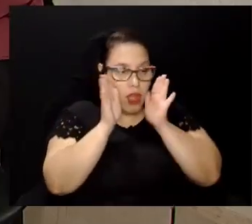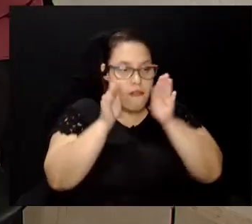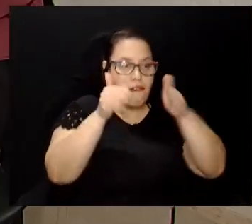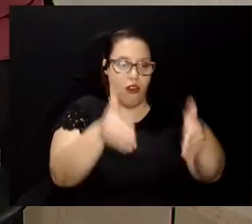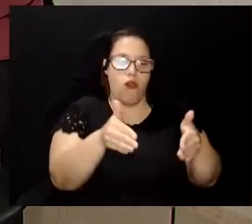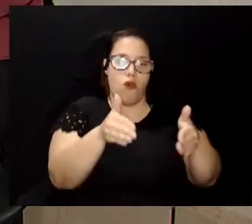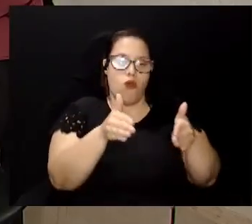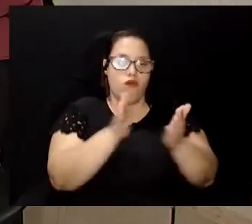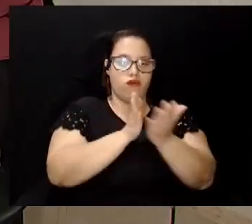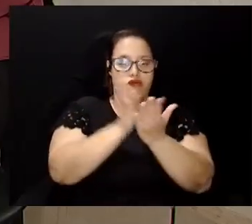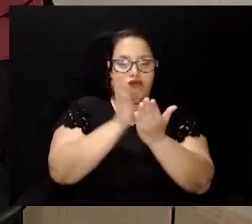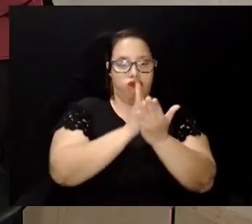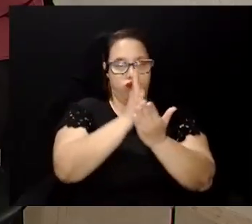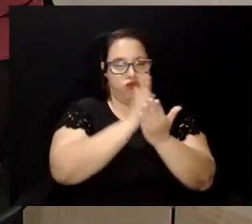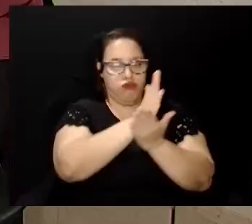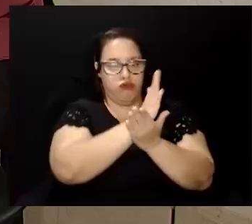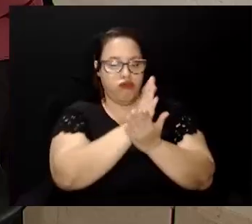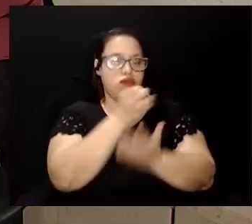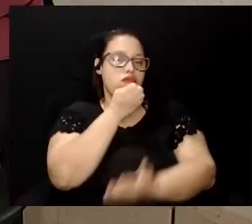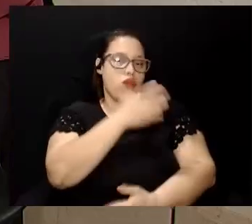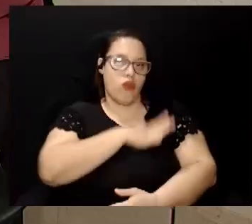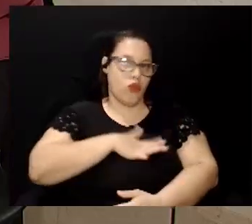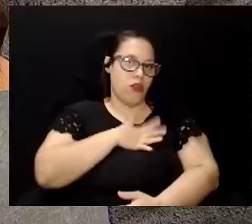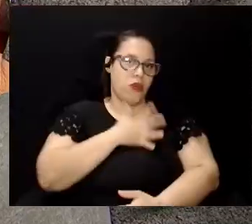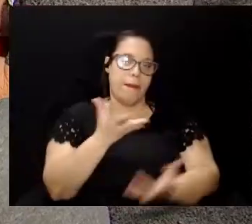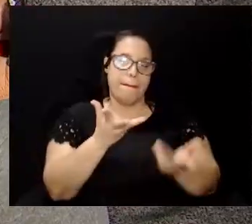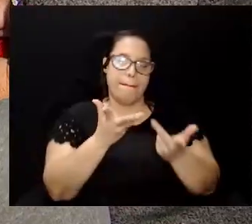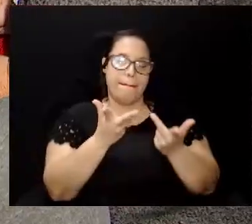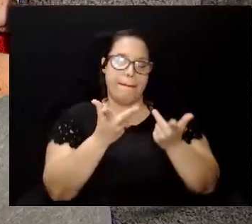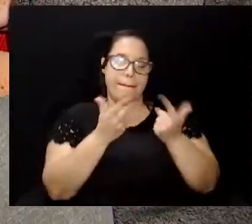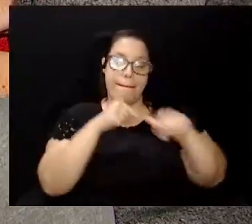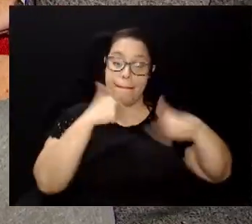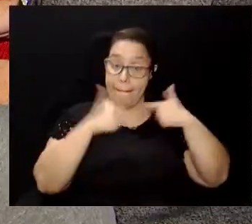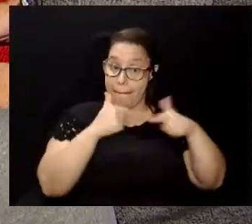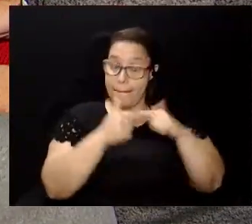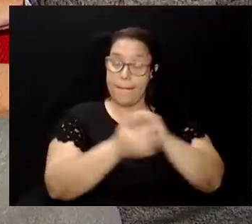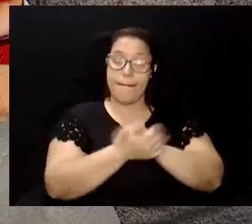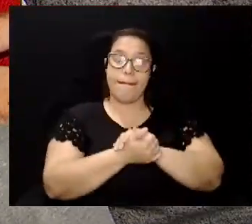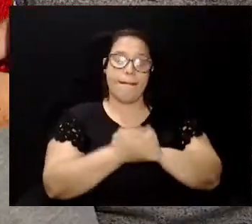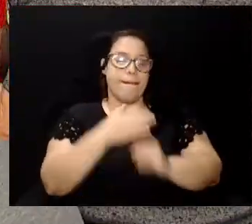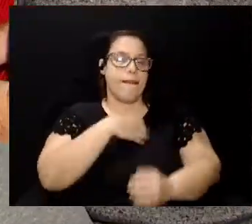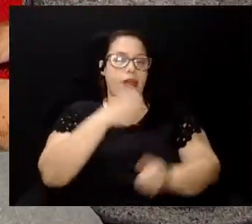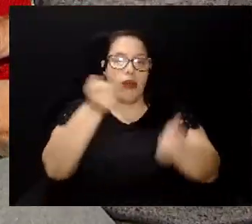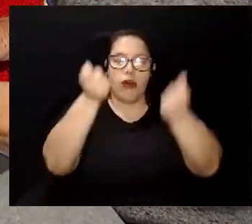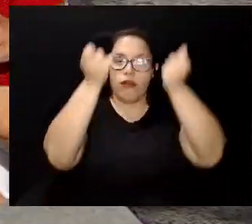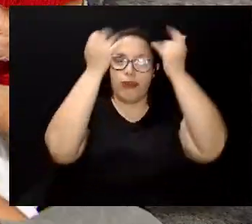dia, dá direcionamentos. Então é muito prazeroso e é muito rico